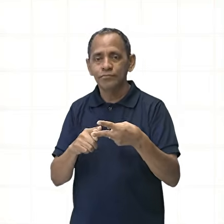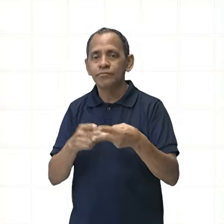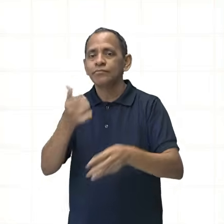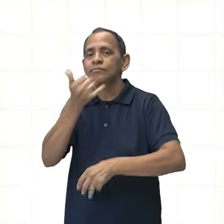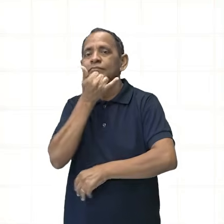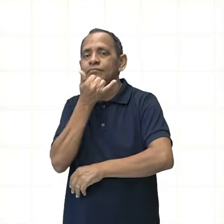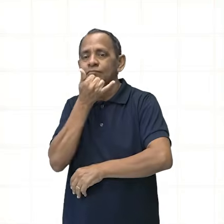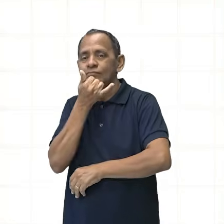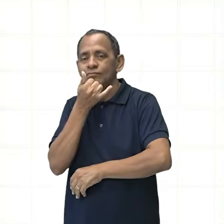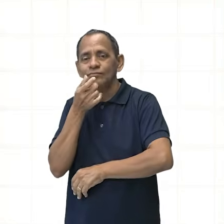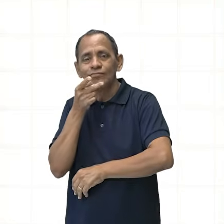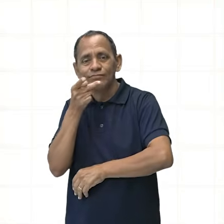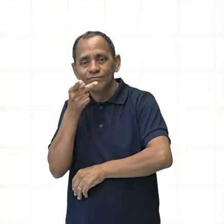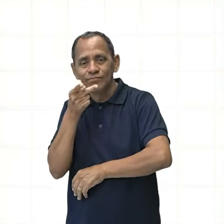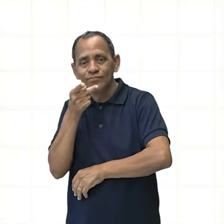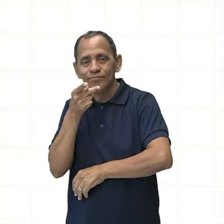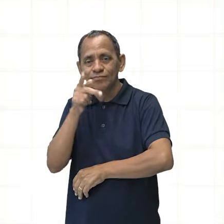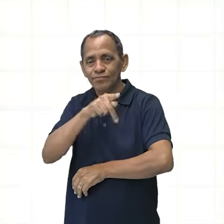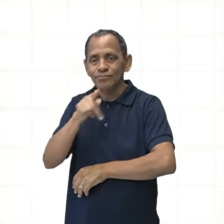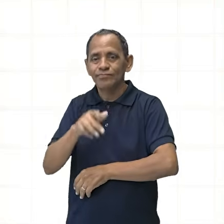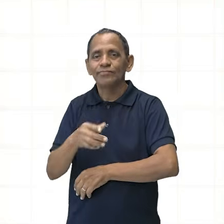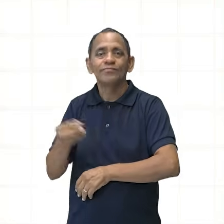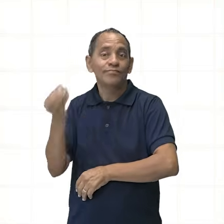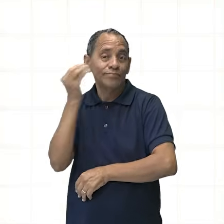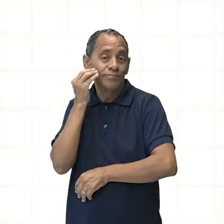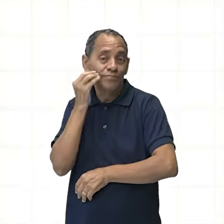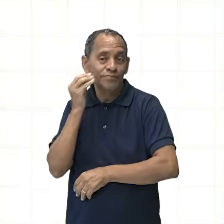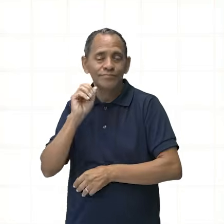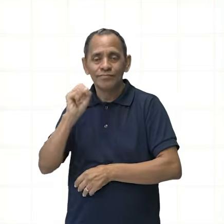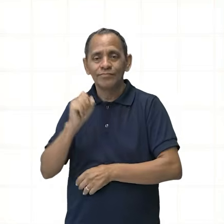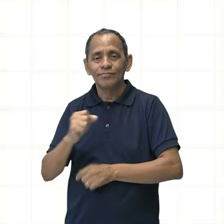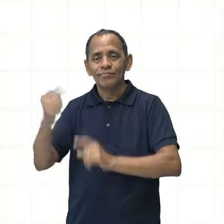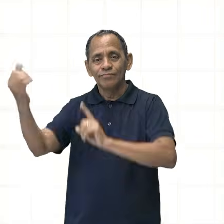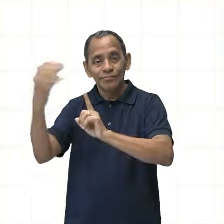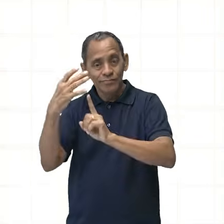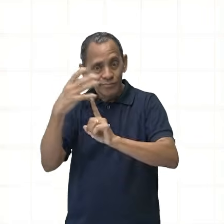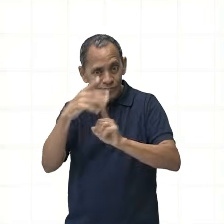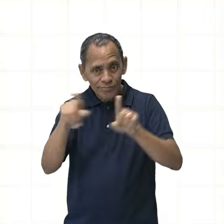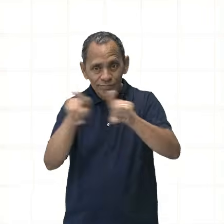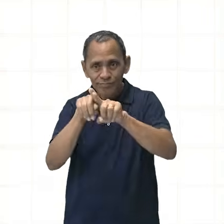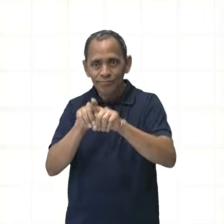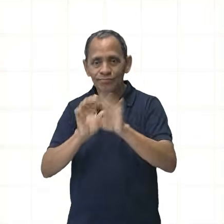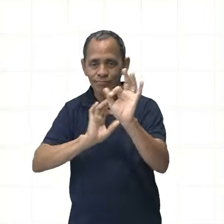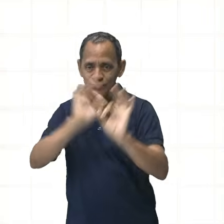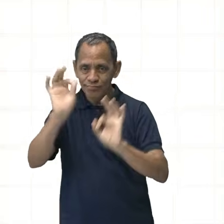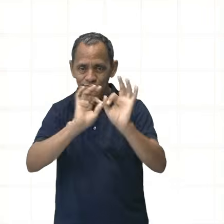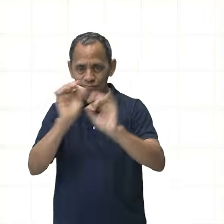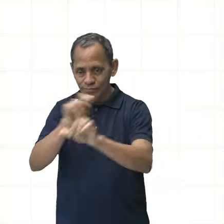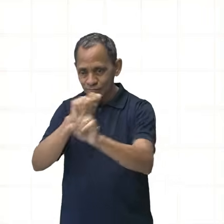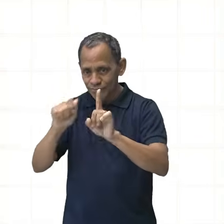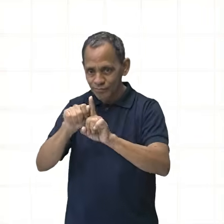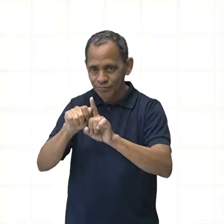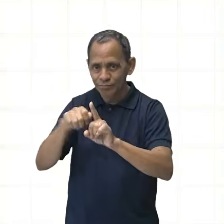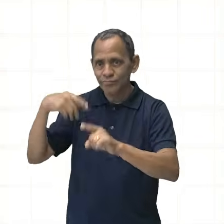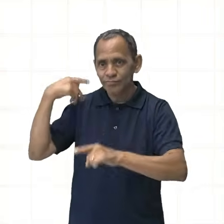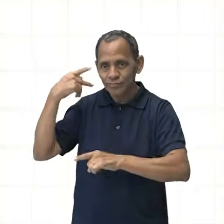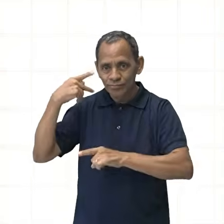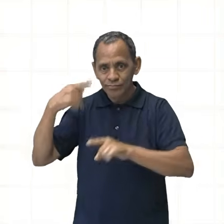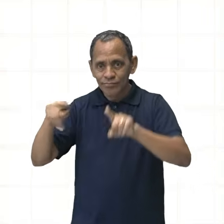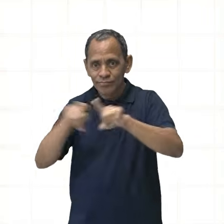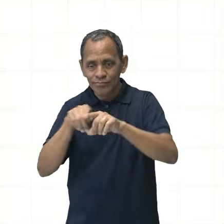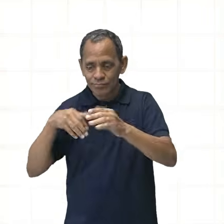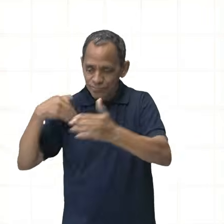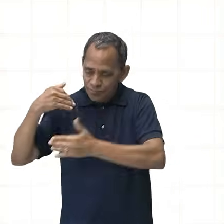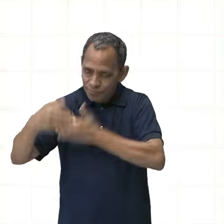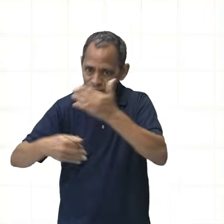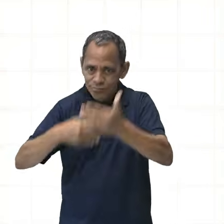como Dostoiévski, Lev Tolstói e Anton Chekhov. Desculpa aí o russo da professora,